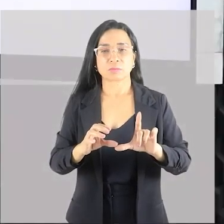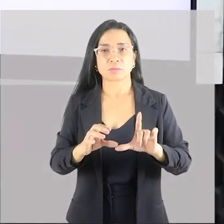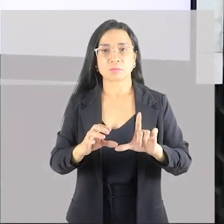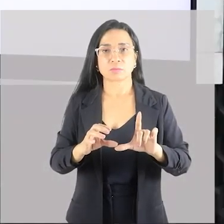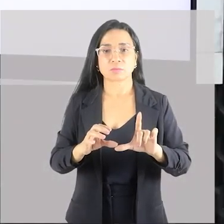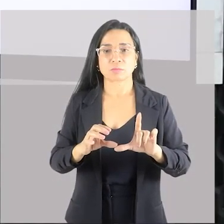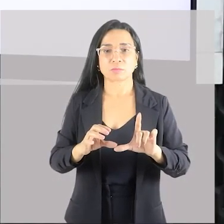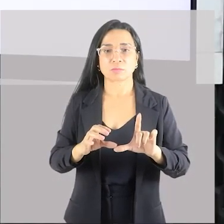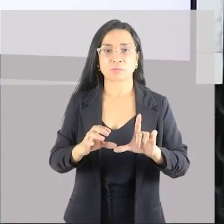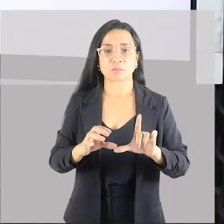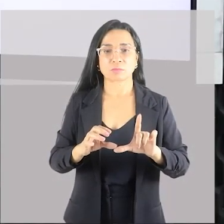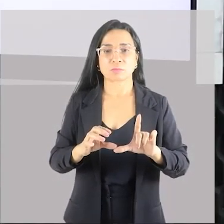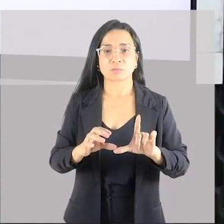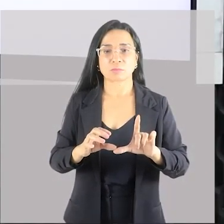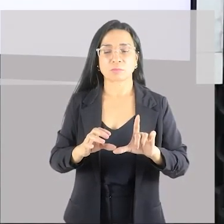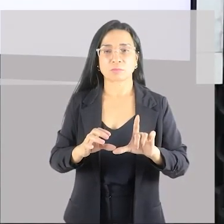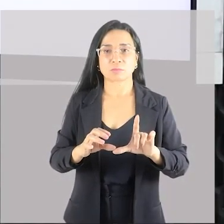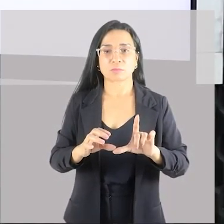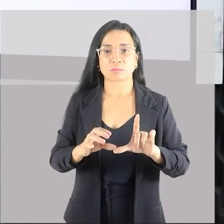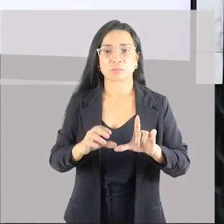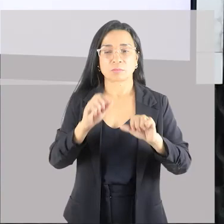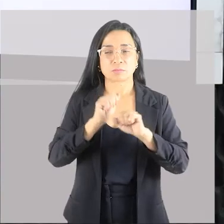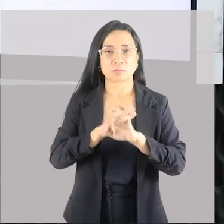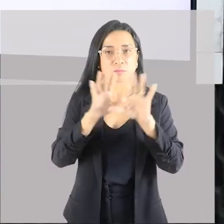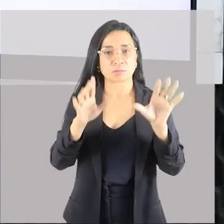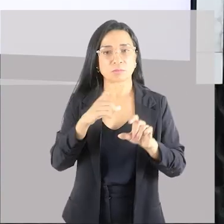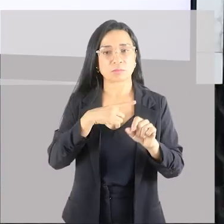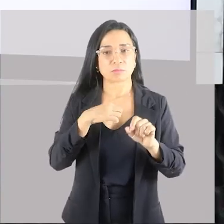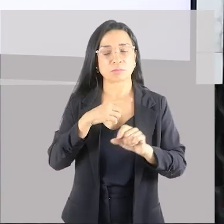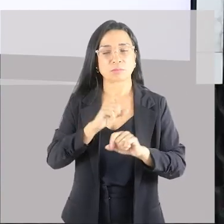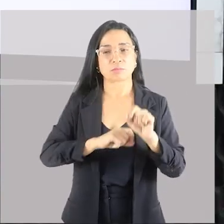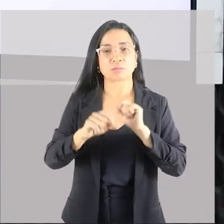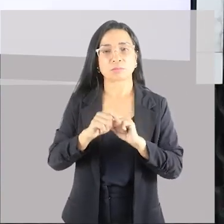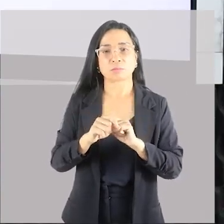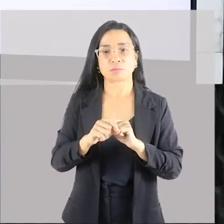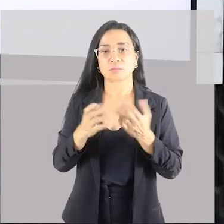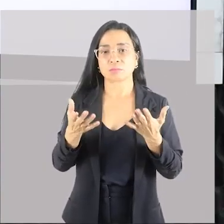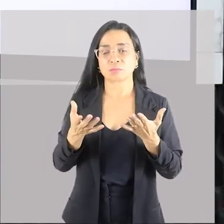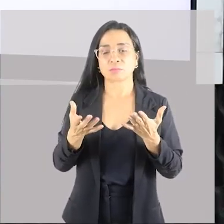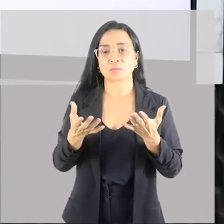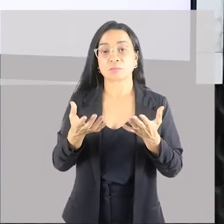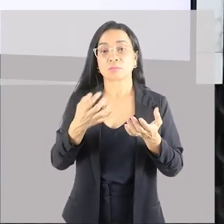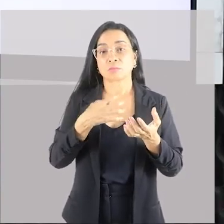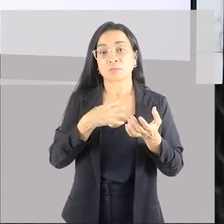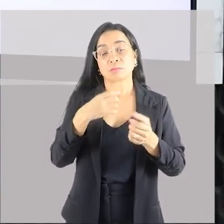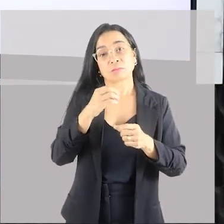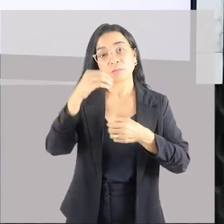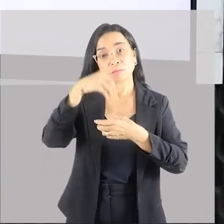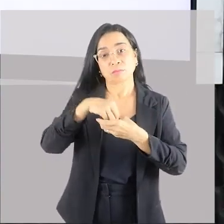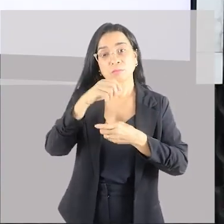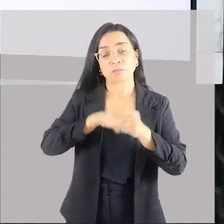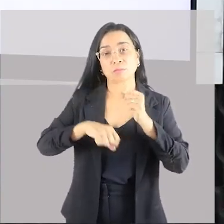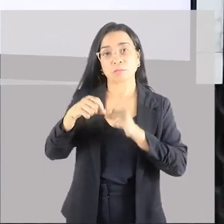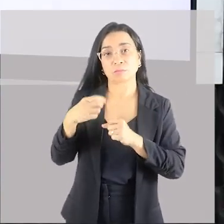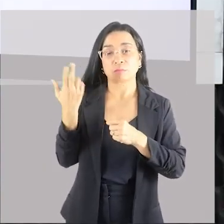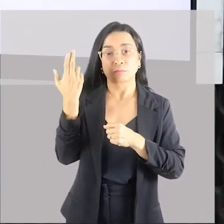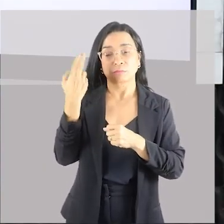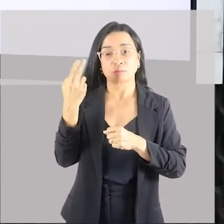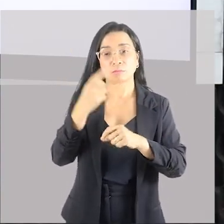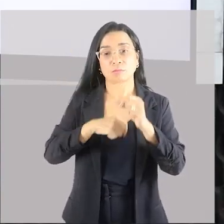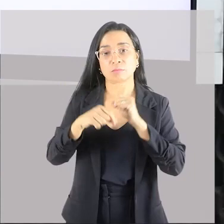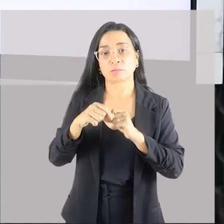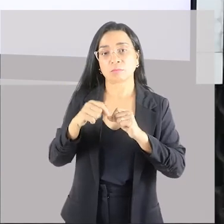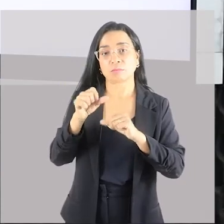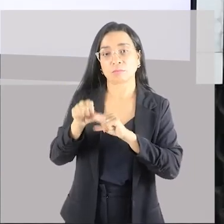natureza. Então ali, claro, obviamente, nós já temos no estado de natureza a lei natural, em que ela vai passar para a lei